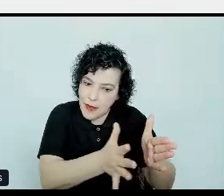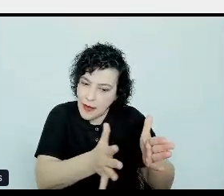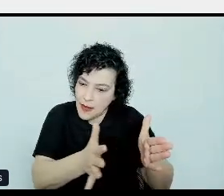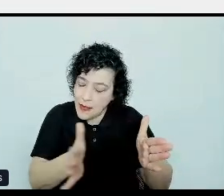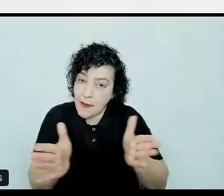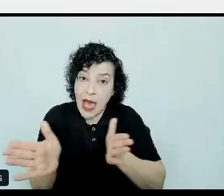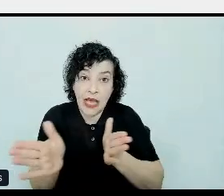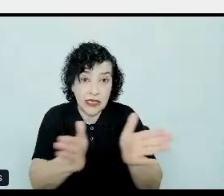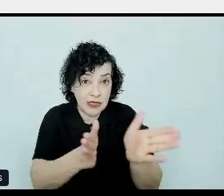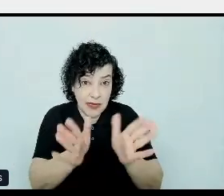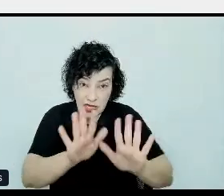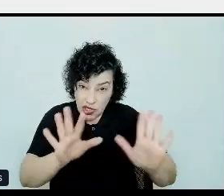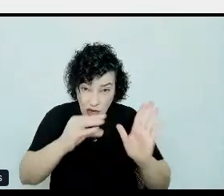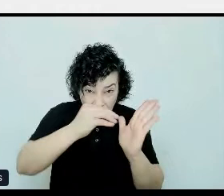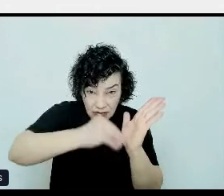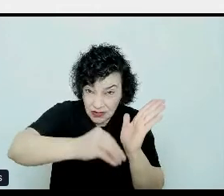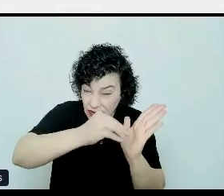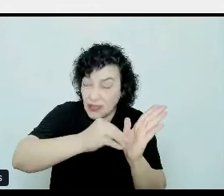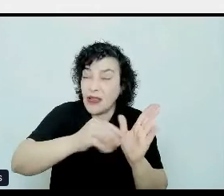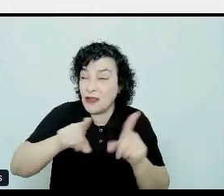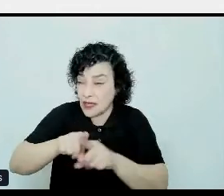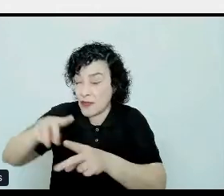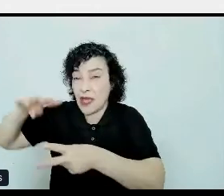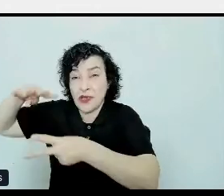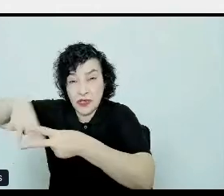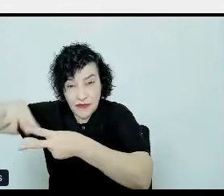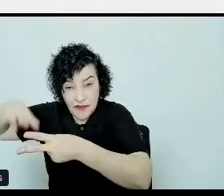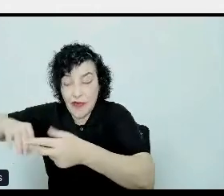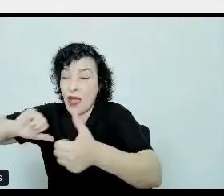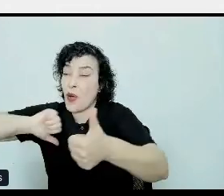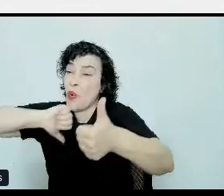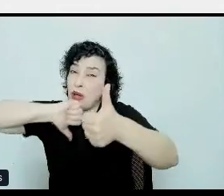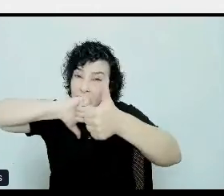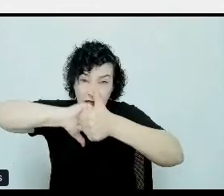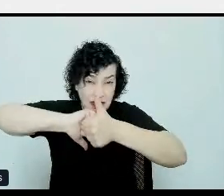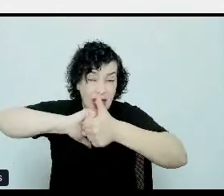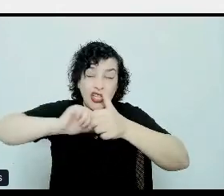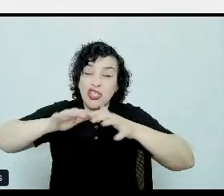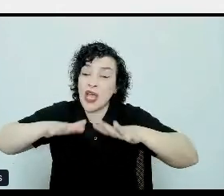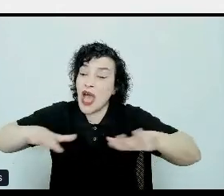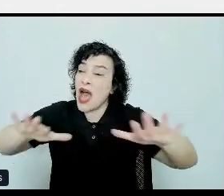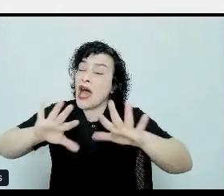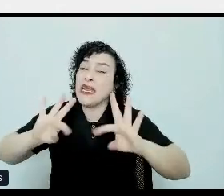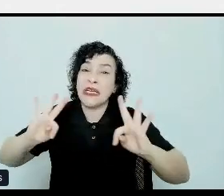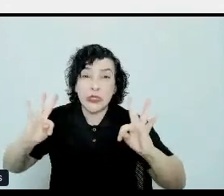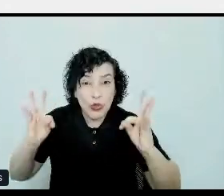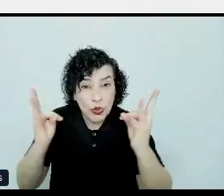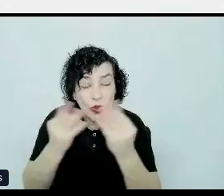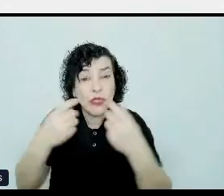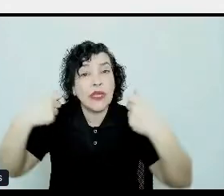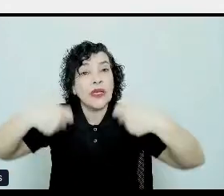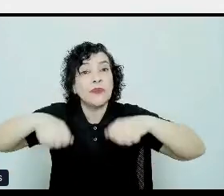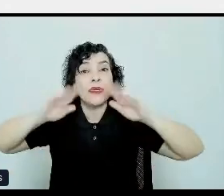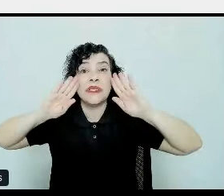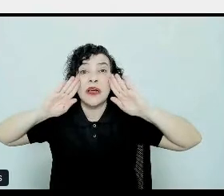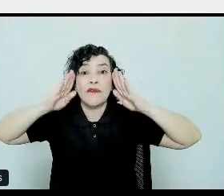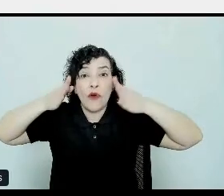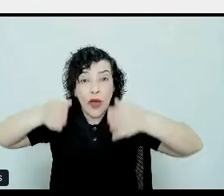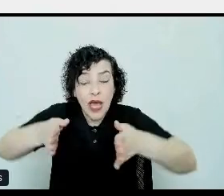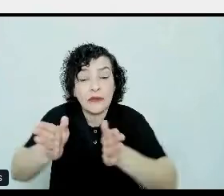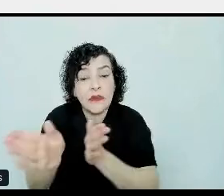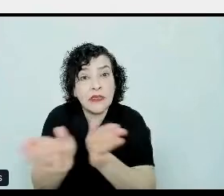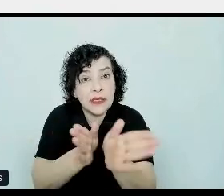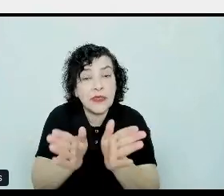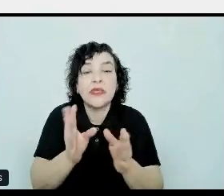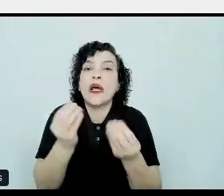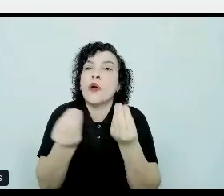só de design, é de desenvolvimento, envolve qualidade. Como que a gente faz poder fazer isso de forma escalável? Então teve um processo